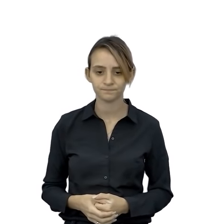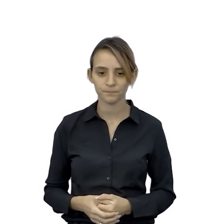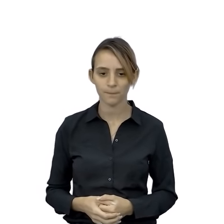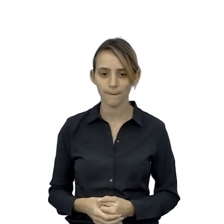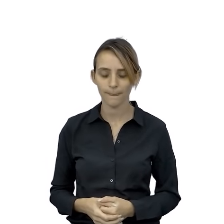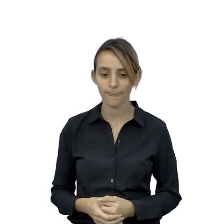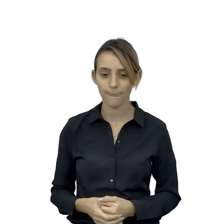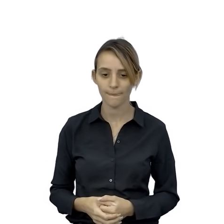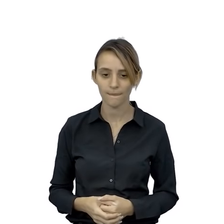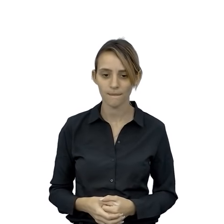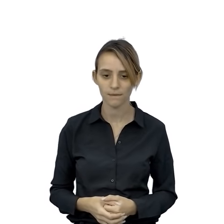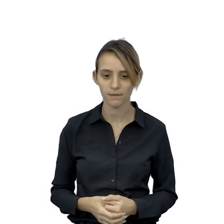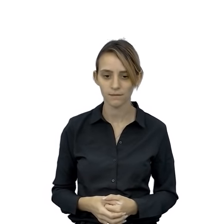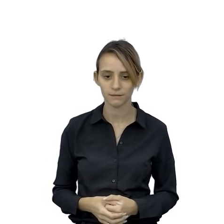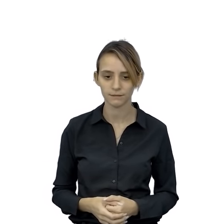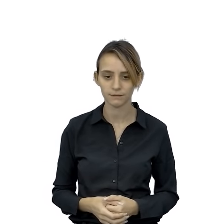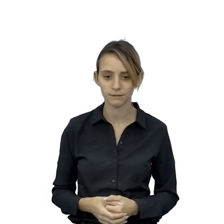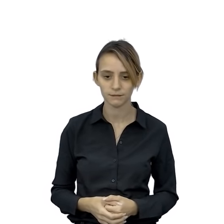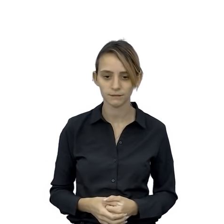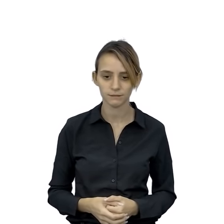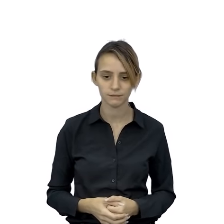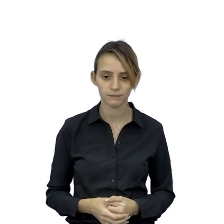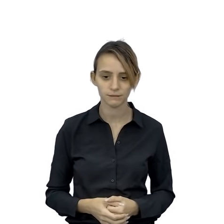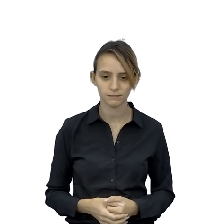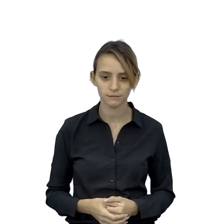Então, vamos para o próximo problema.